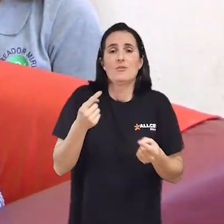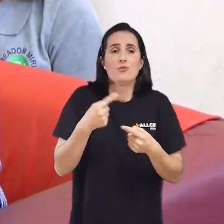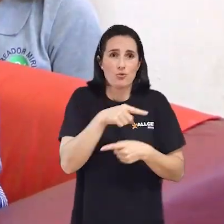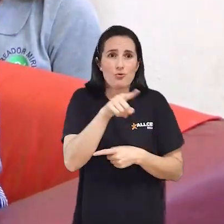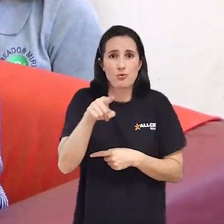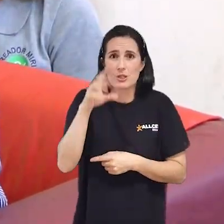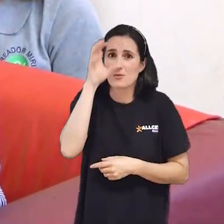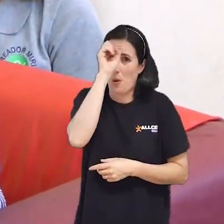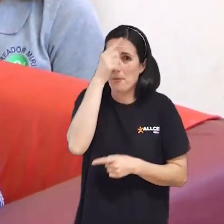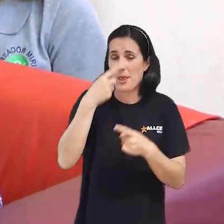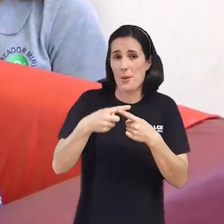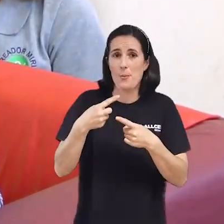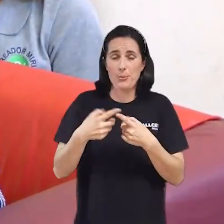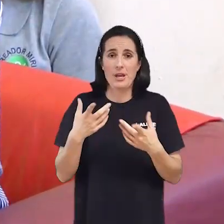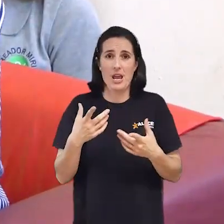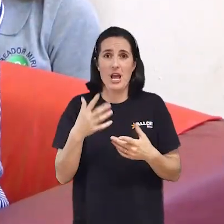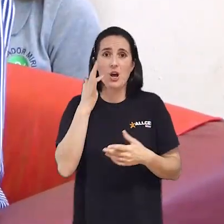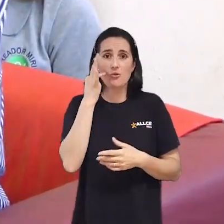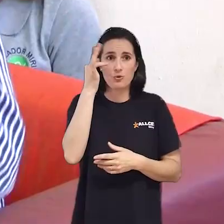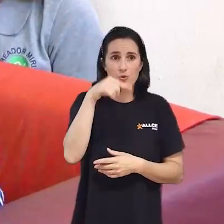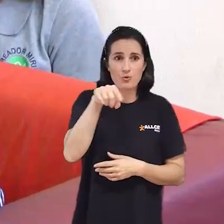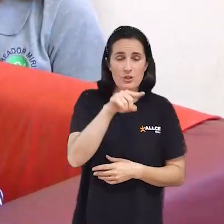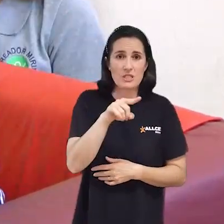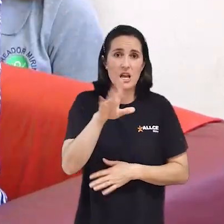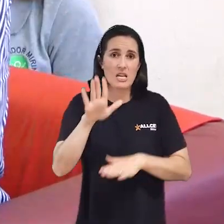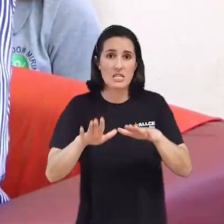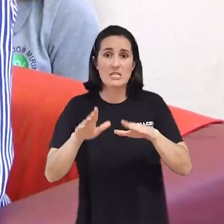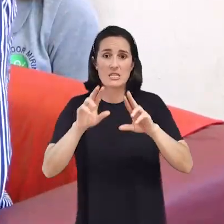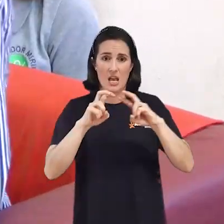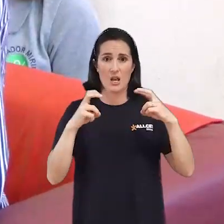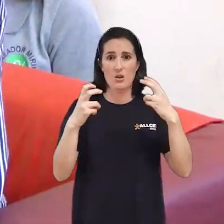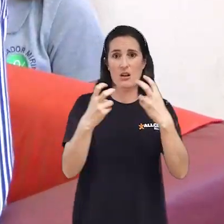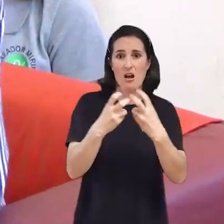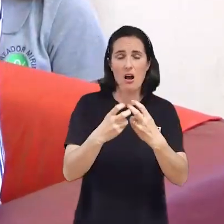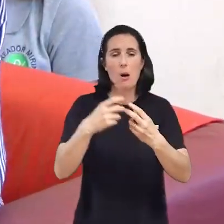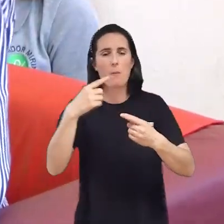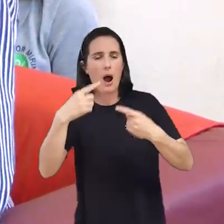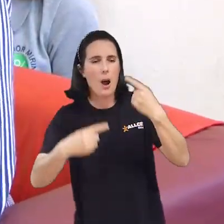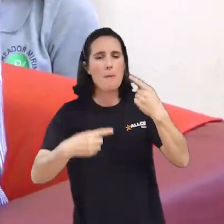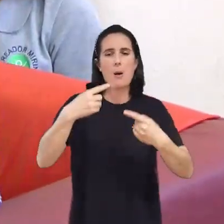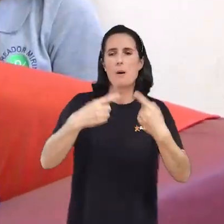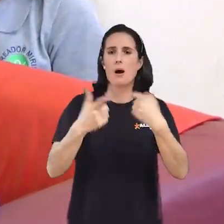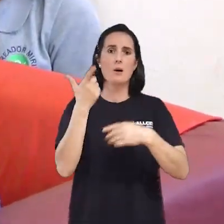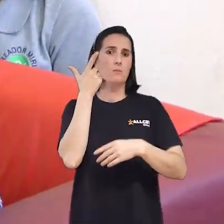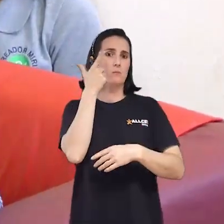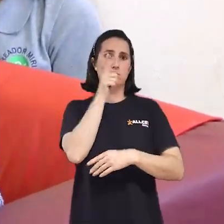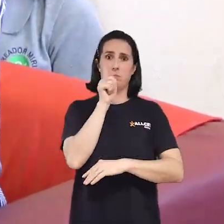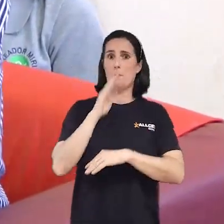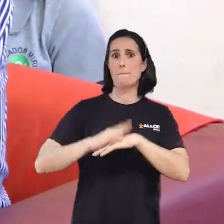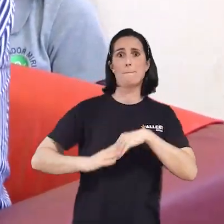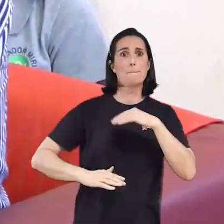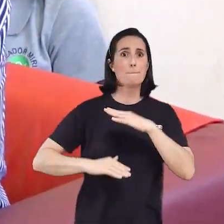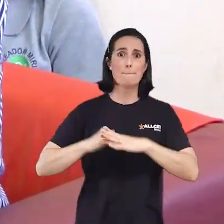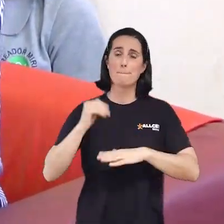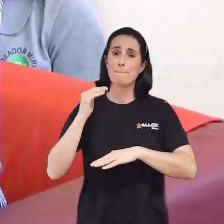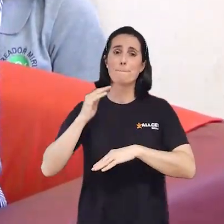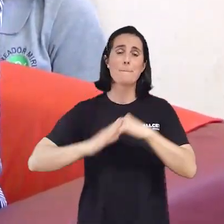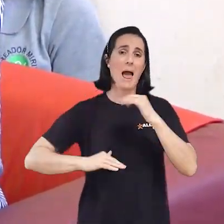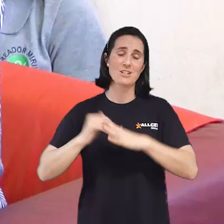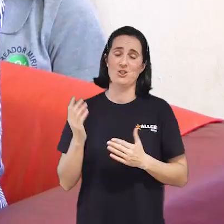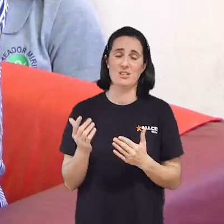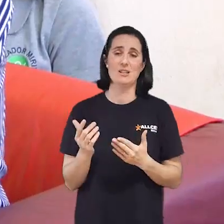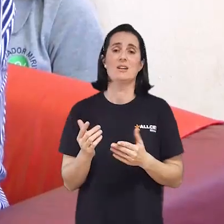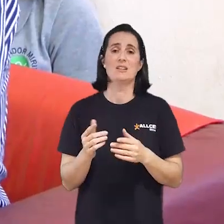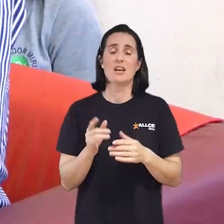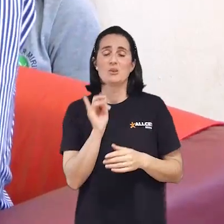Motivado por fazer. Parar de reclamar, fazer. Né? Isso nos frustra muitas